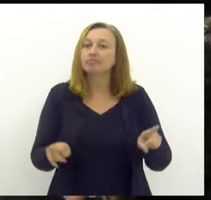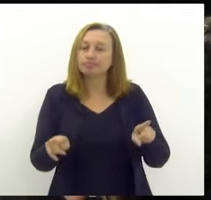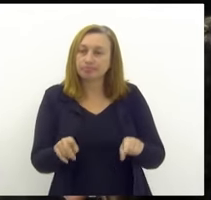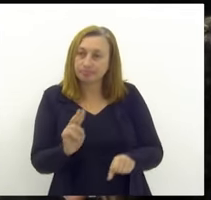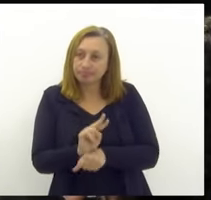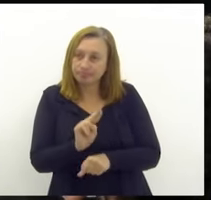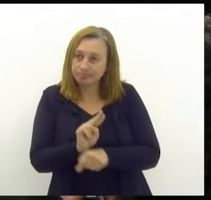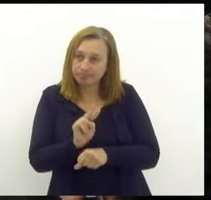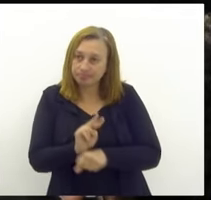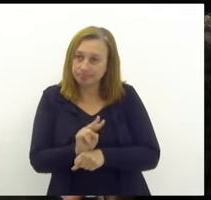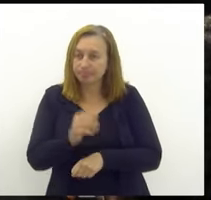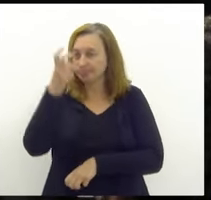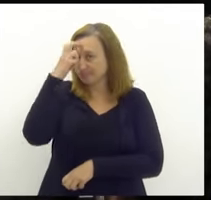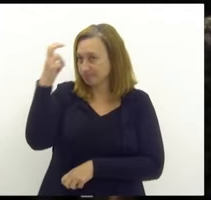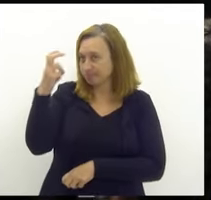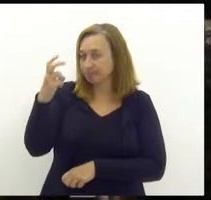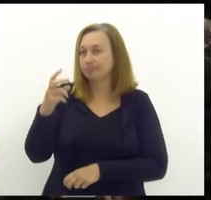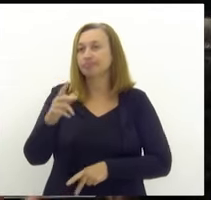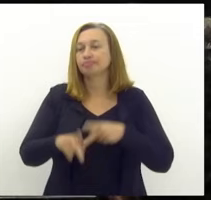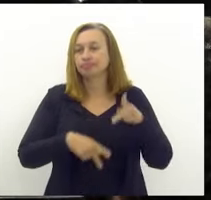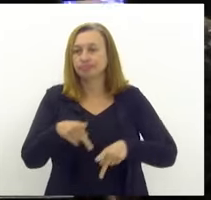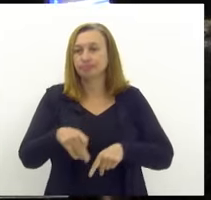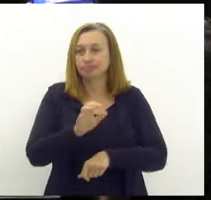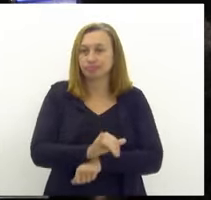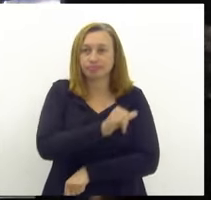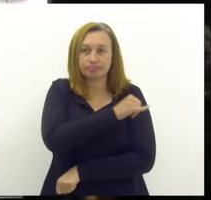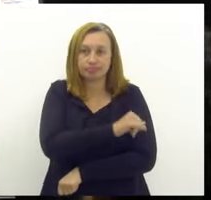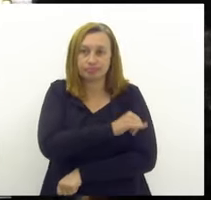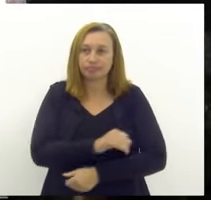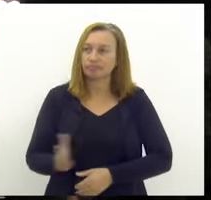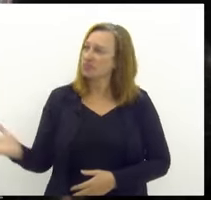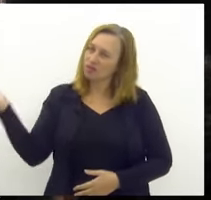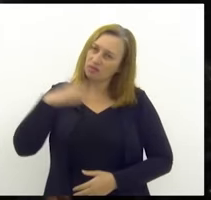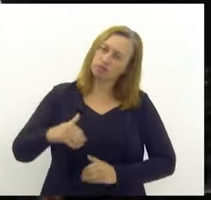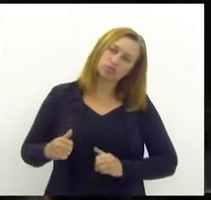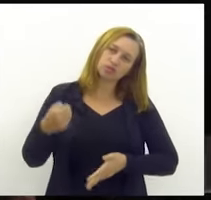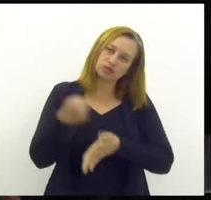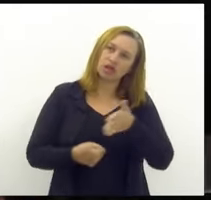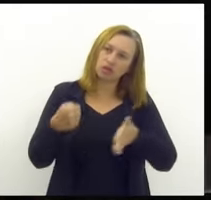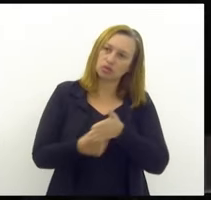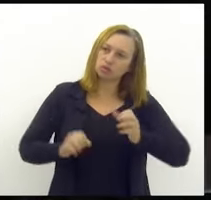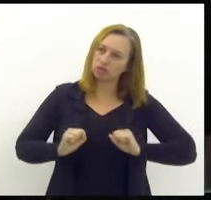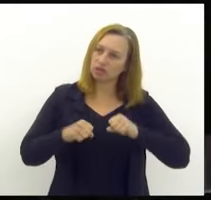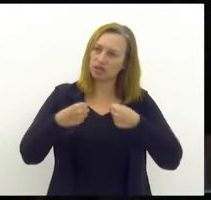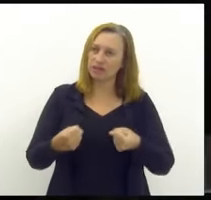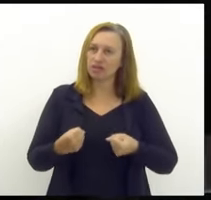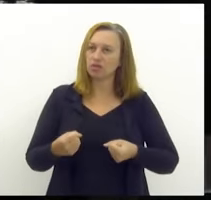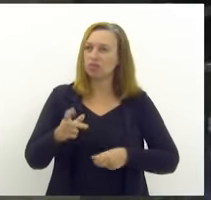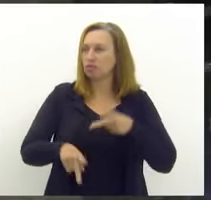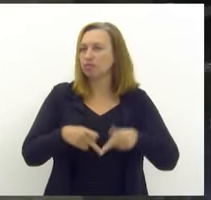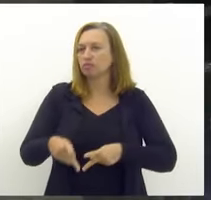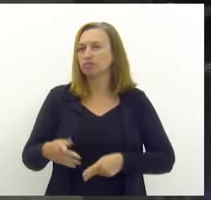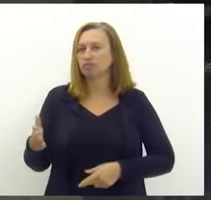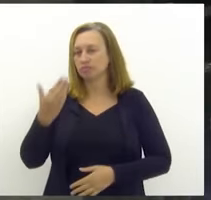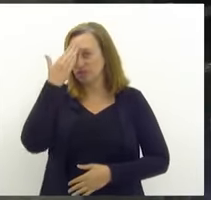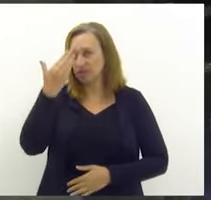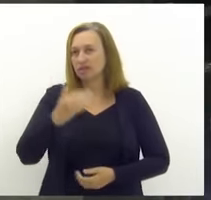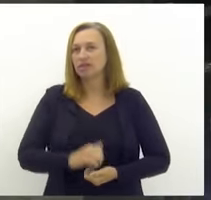proteger a cultura do povo do Estado do Rio de Janeiro Vamos à luta defender o interesse do nosso povo